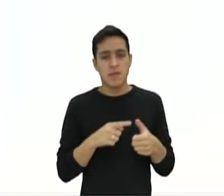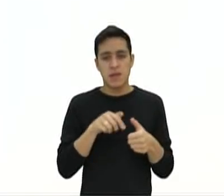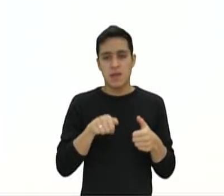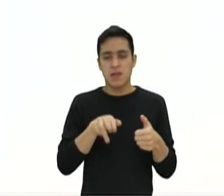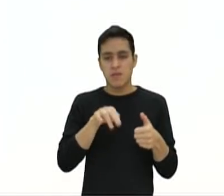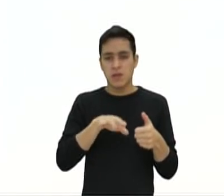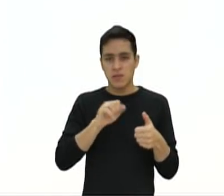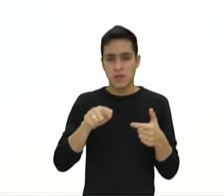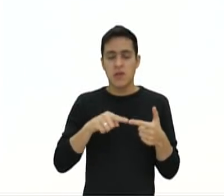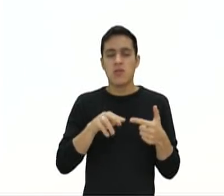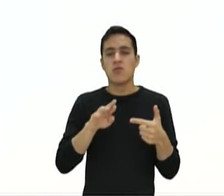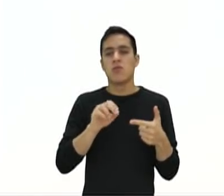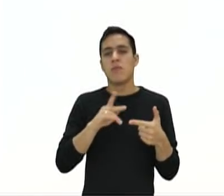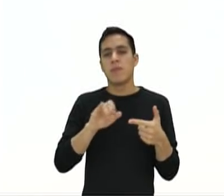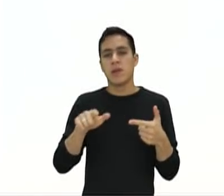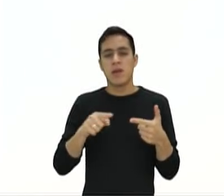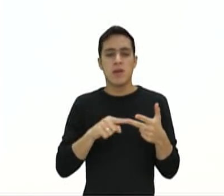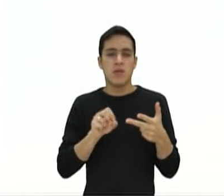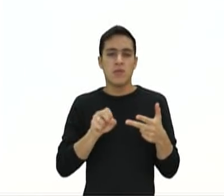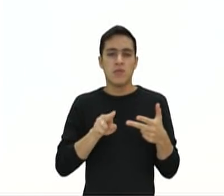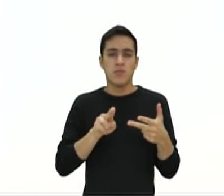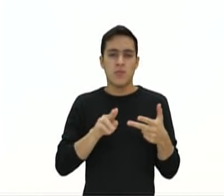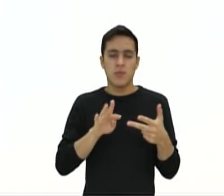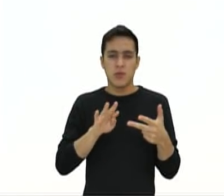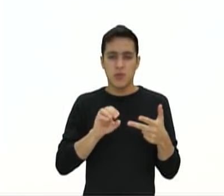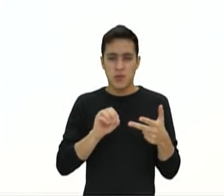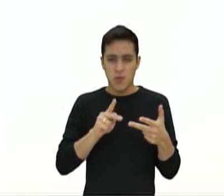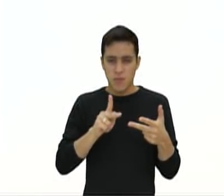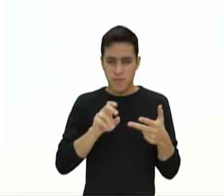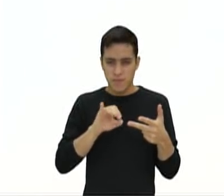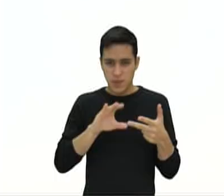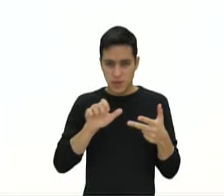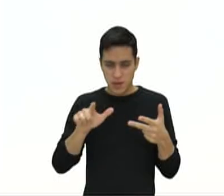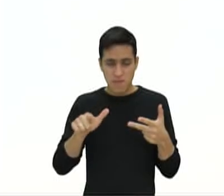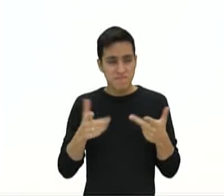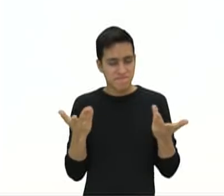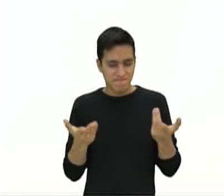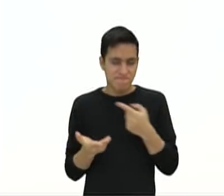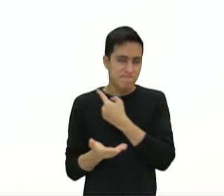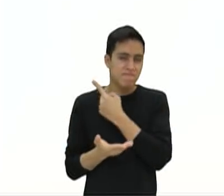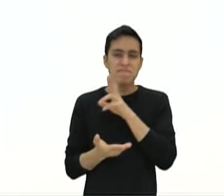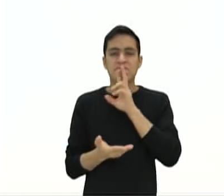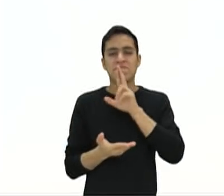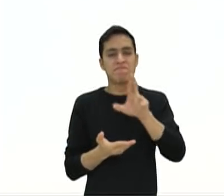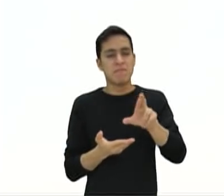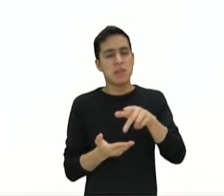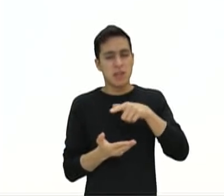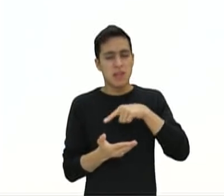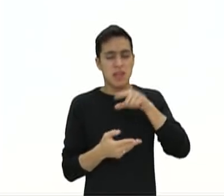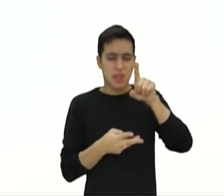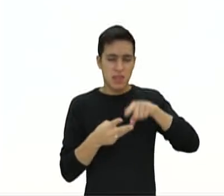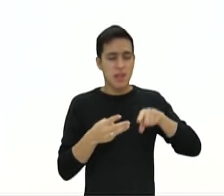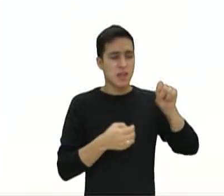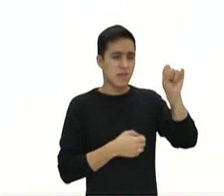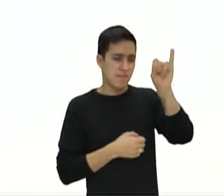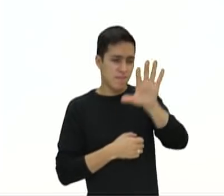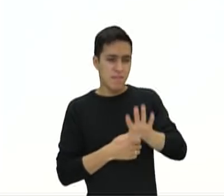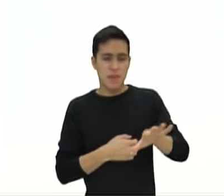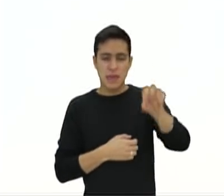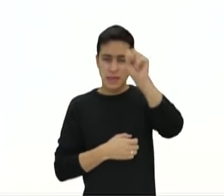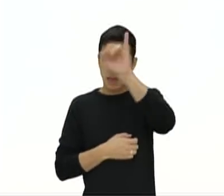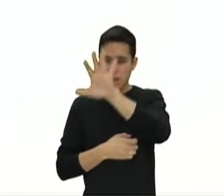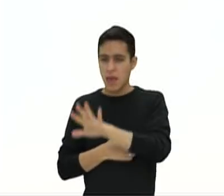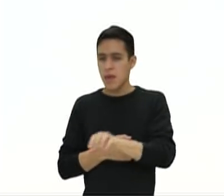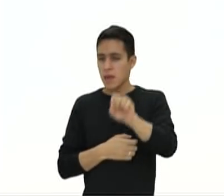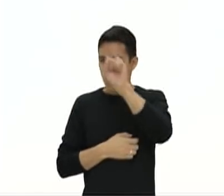Equatorial, tropical e subtropical. Aqui, nessa resposta, eu trouxe 3 imagens para vocês,